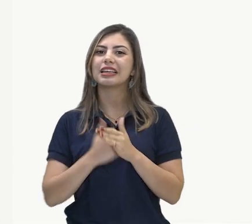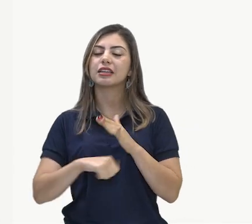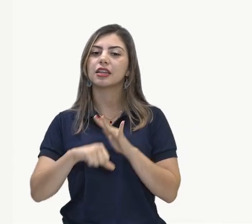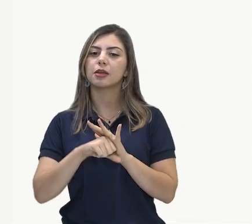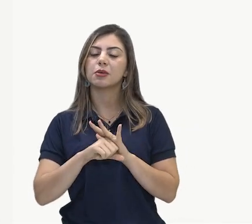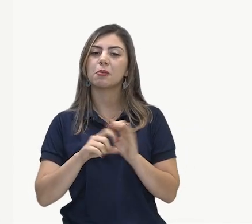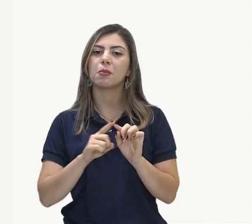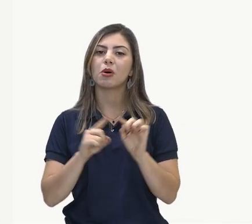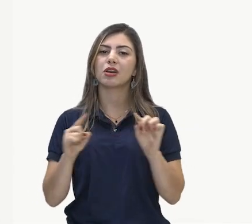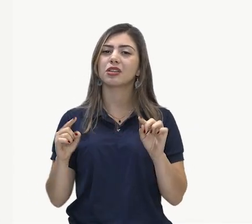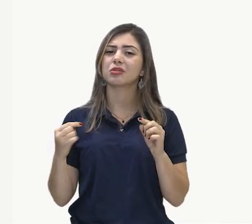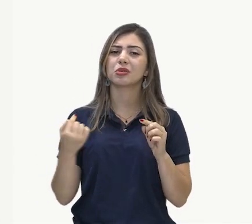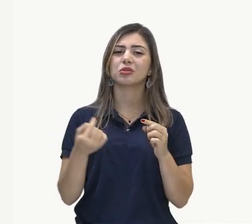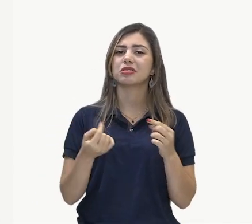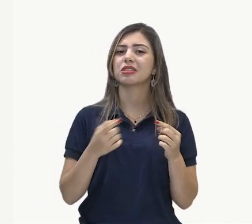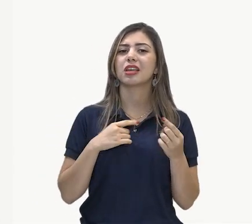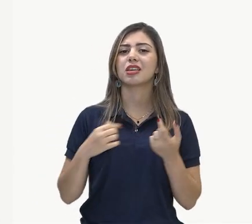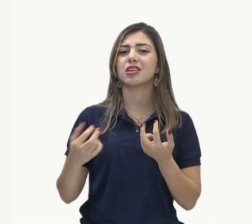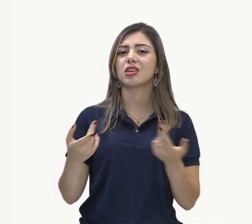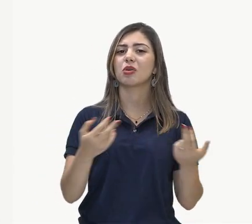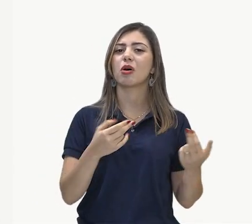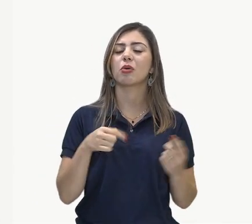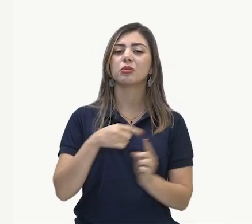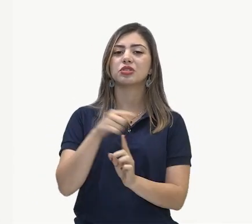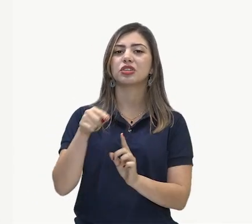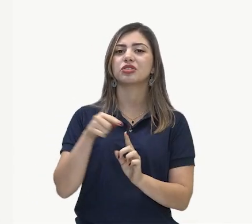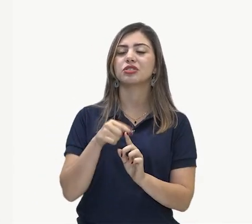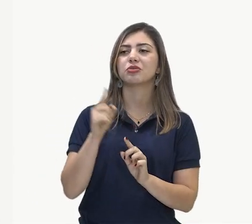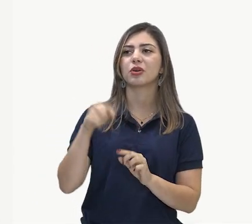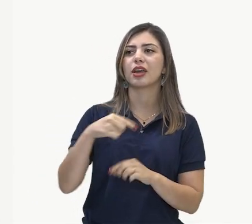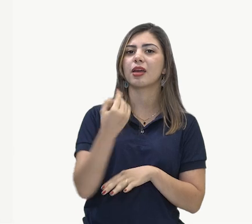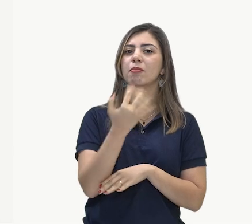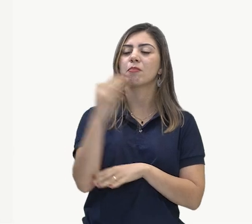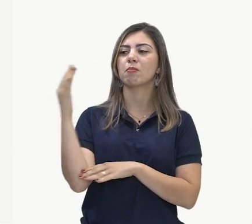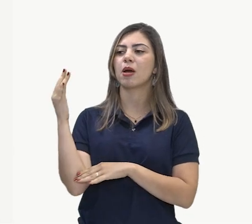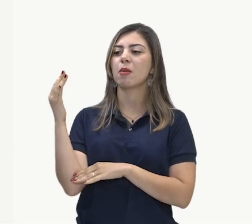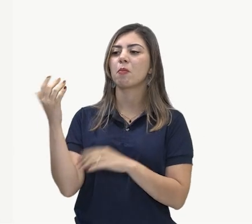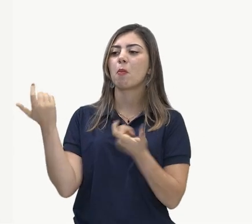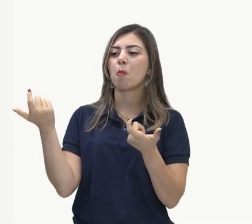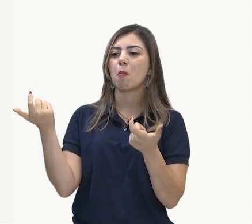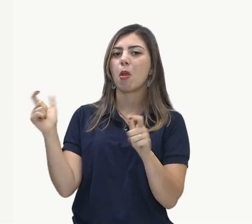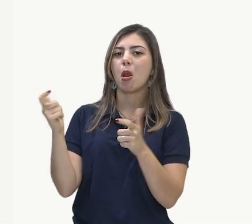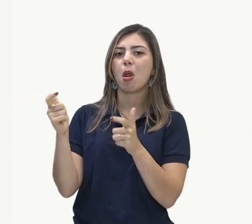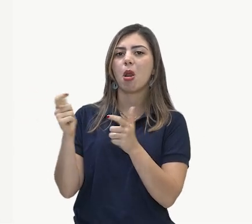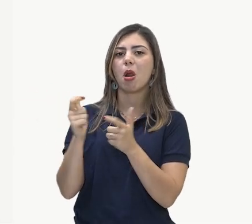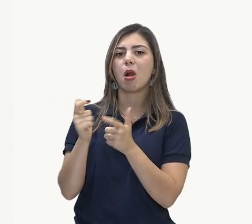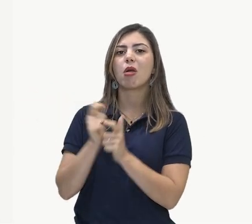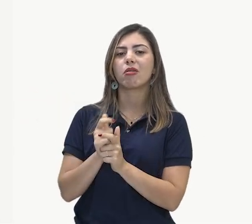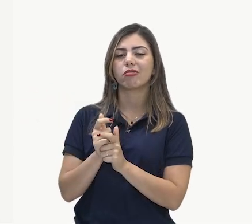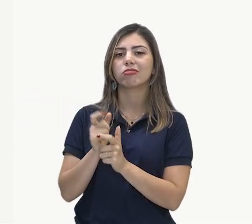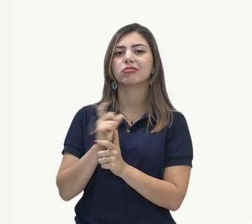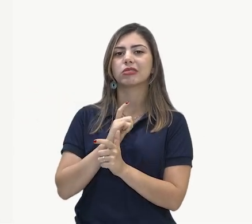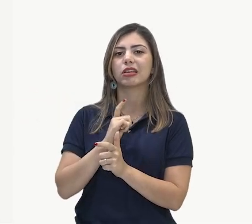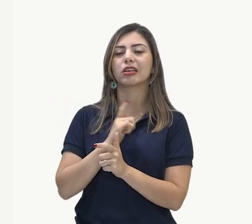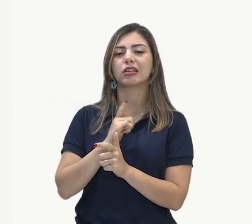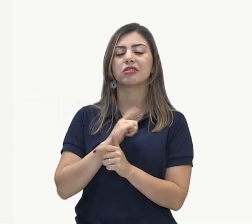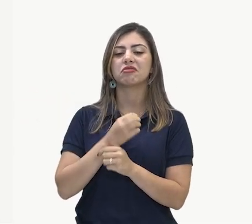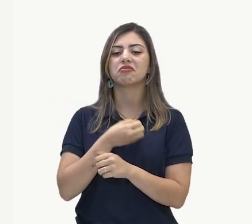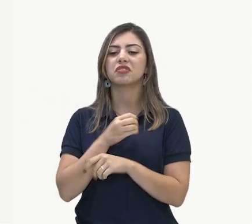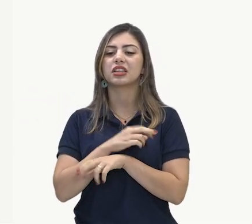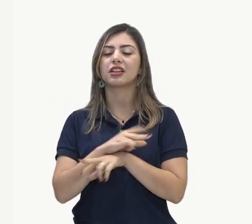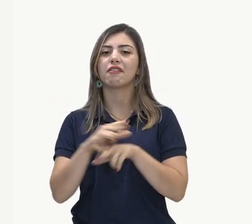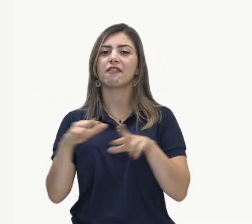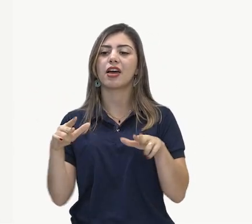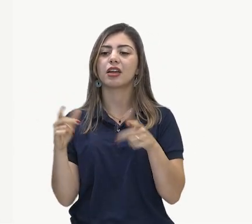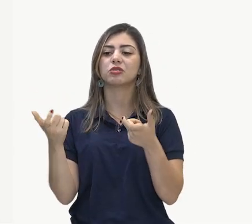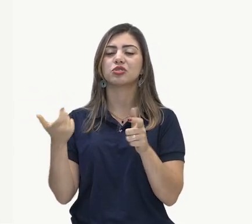acaba sendo sempre o mesmo. Qual é o resultado? Menos floresta, né, menos cobertura vegetal, menos biodiversidade